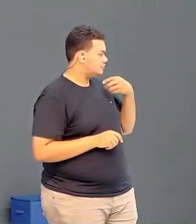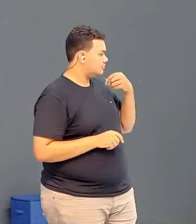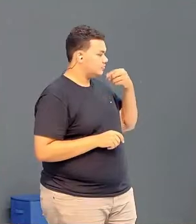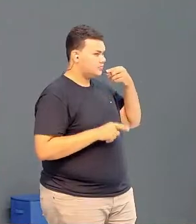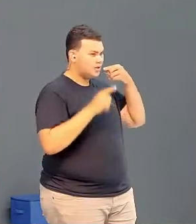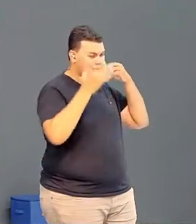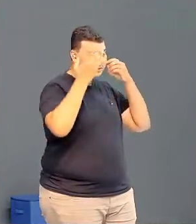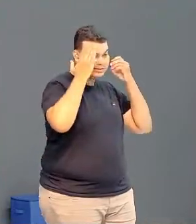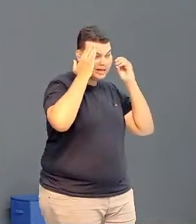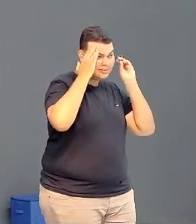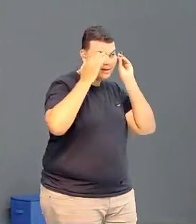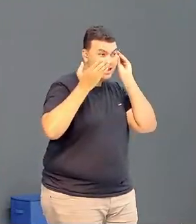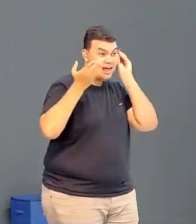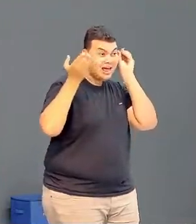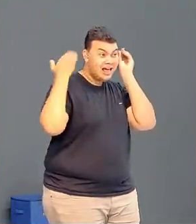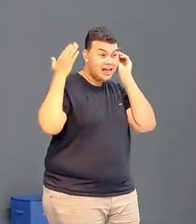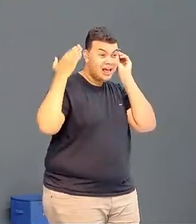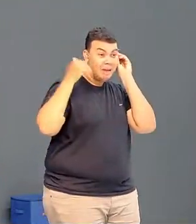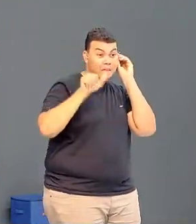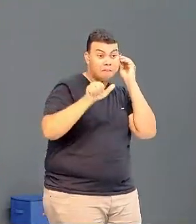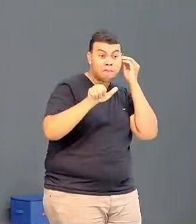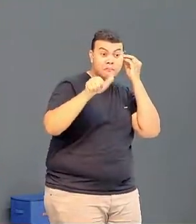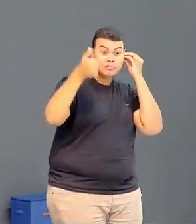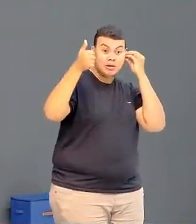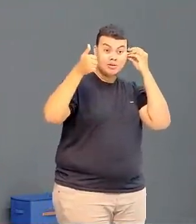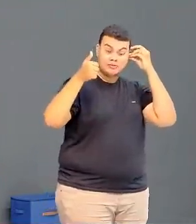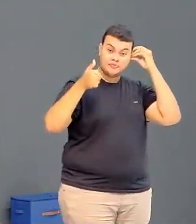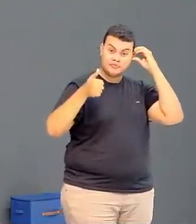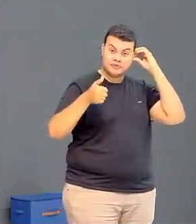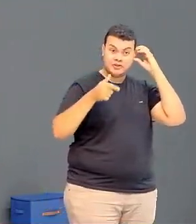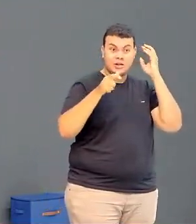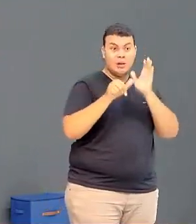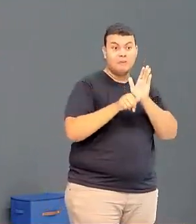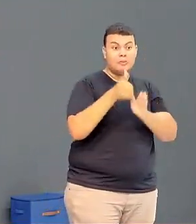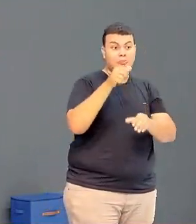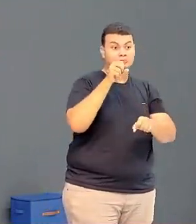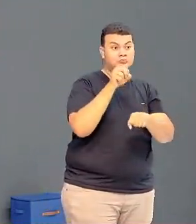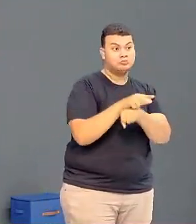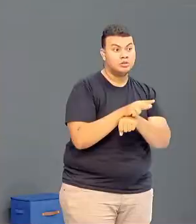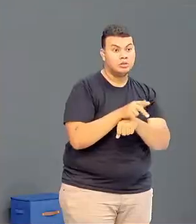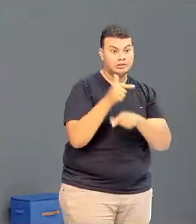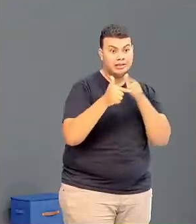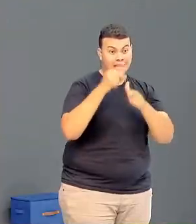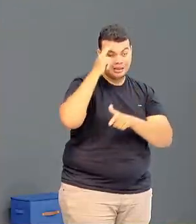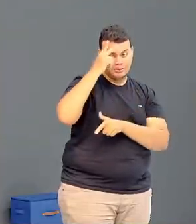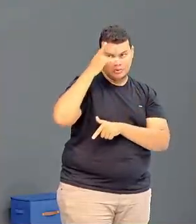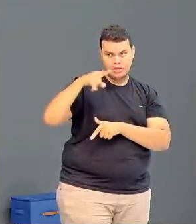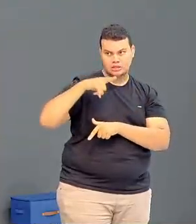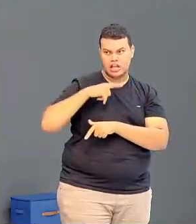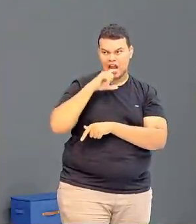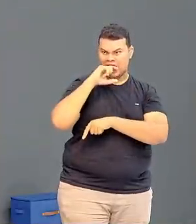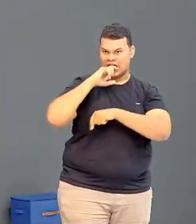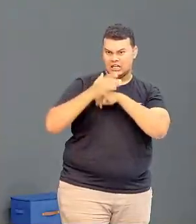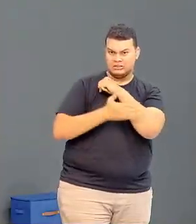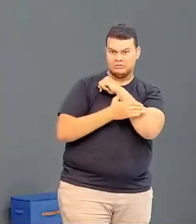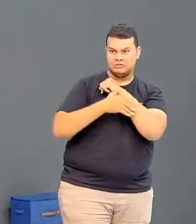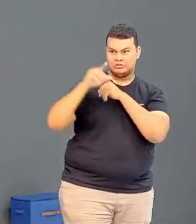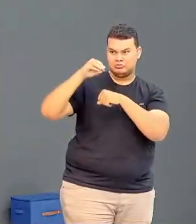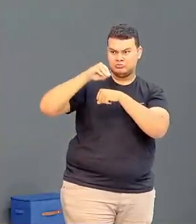Sabe aquela palavra que você ouviu lá no seu primeiro emprego? Alguém que tinha inveja de você, dizendo que você não tinha